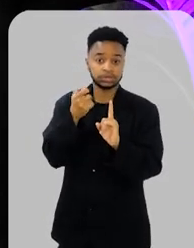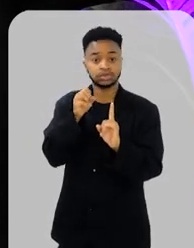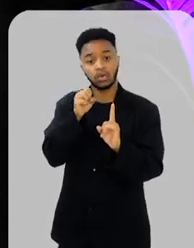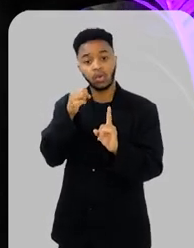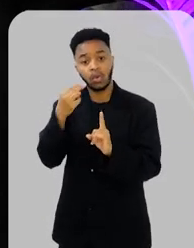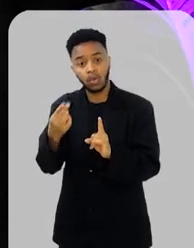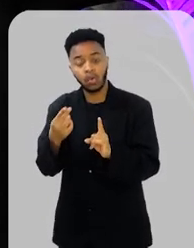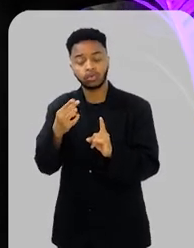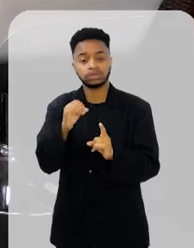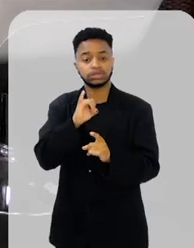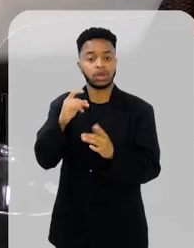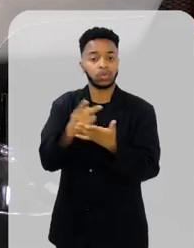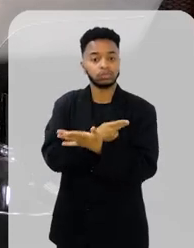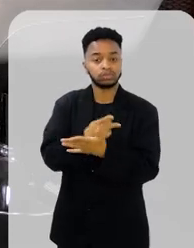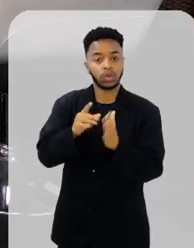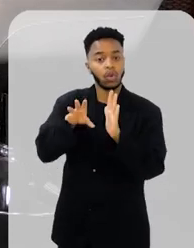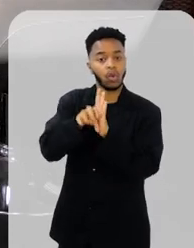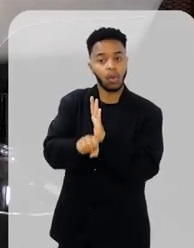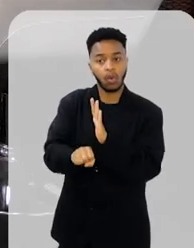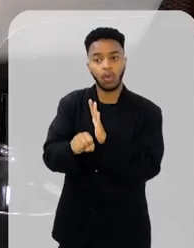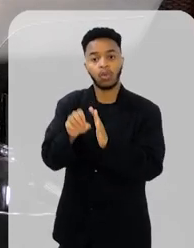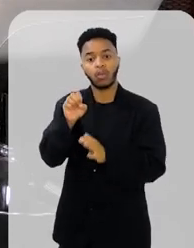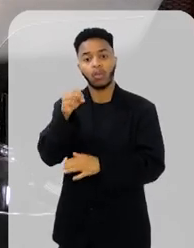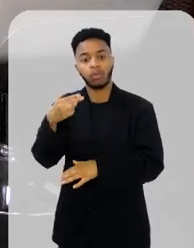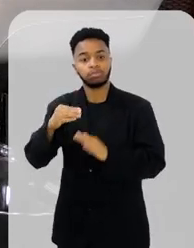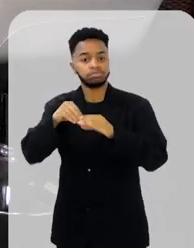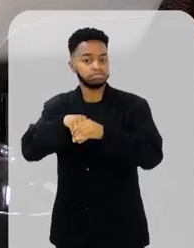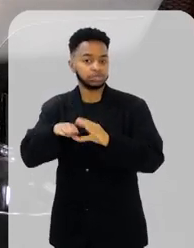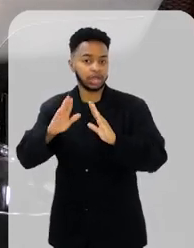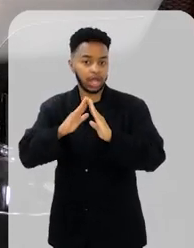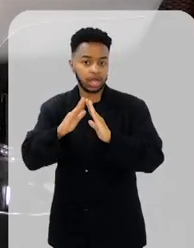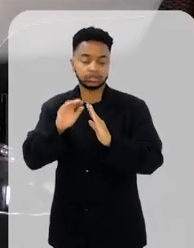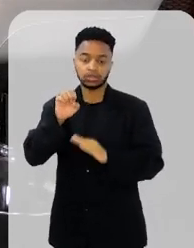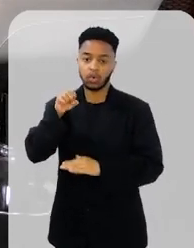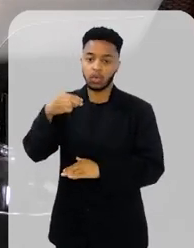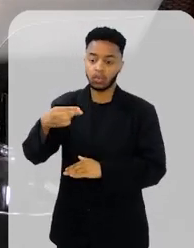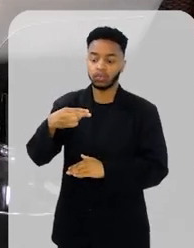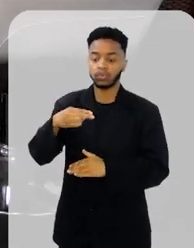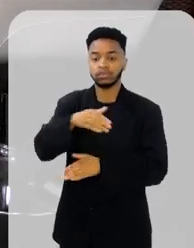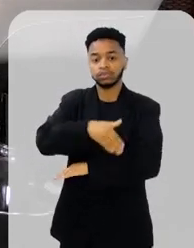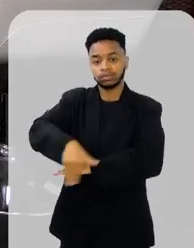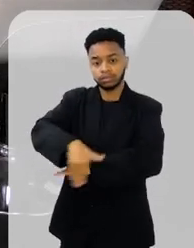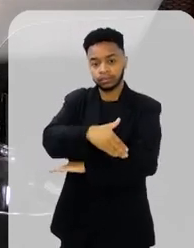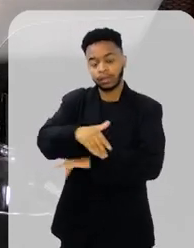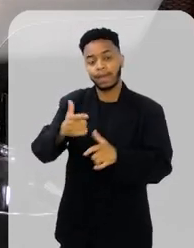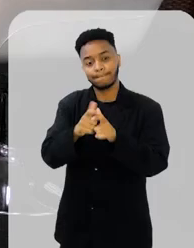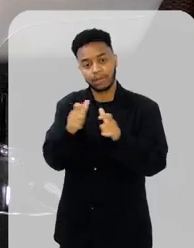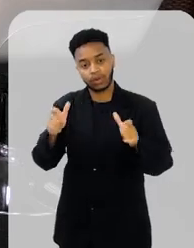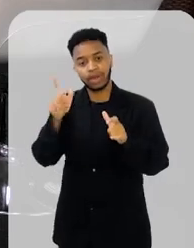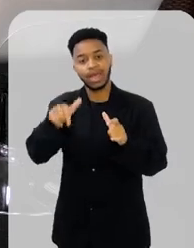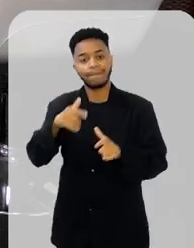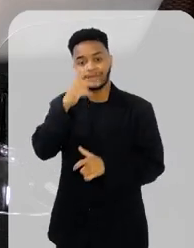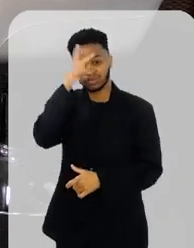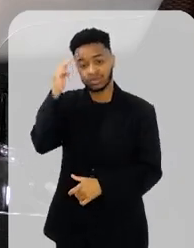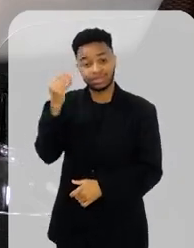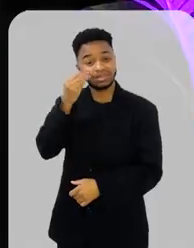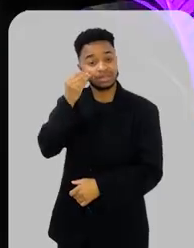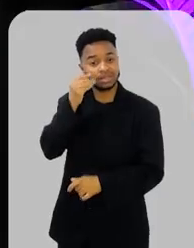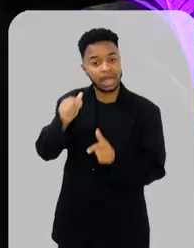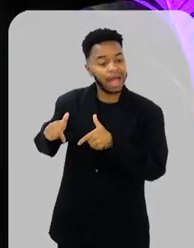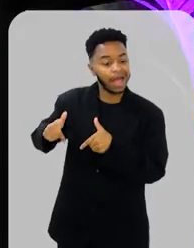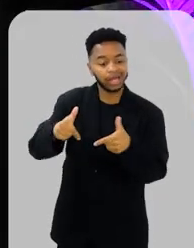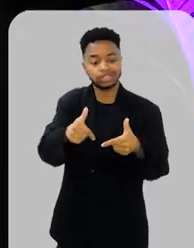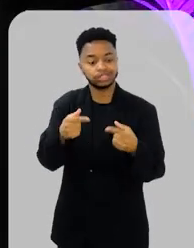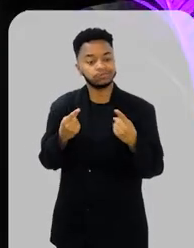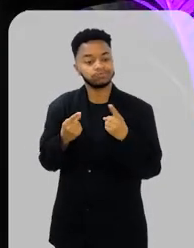assassinadas dentro de um contexto de roubo ou de residências ou nas ruas, em geral são pessoas que tentaram reagir.